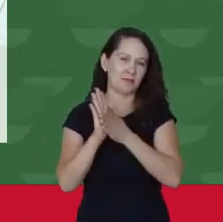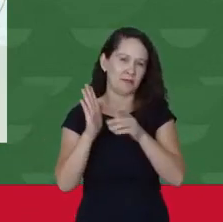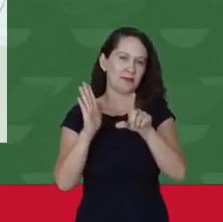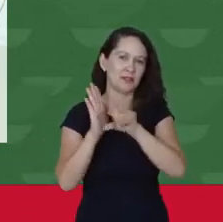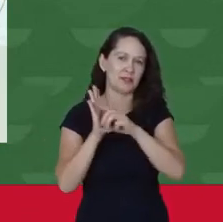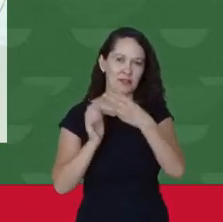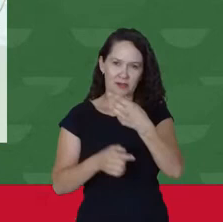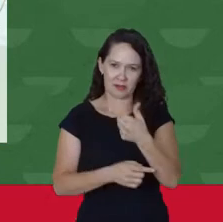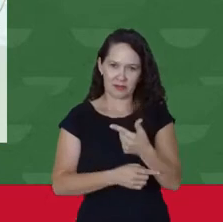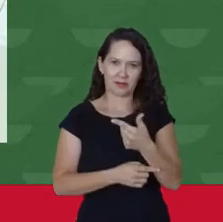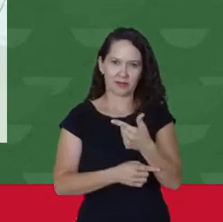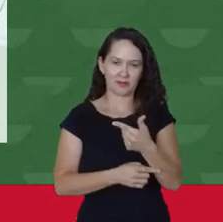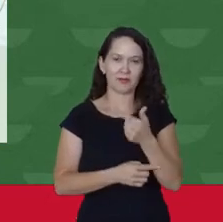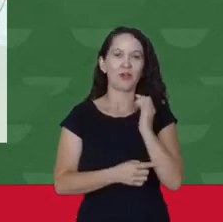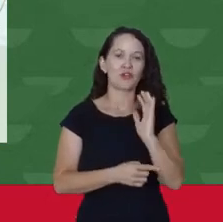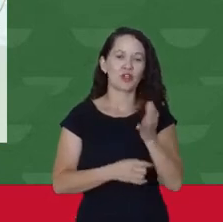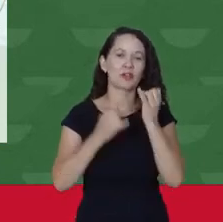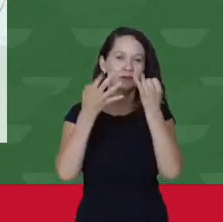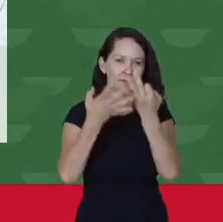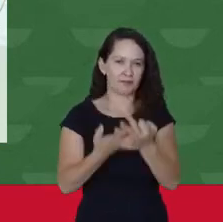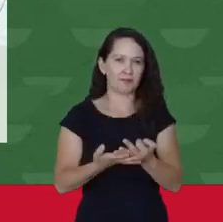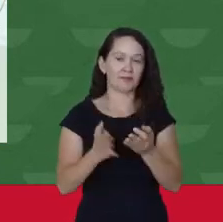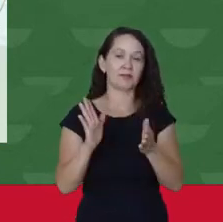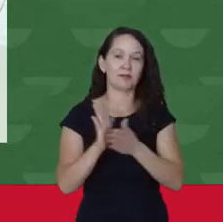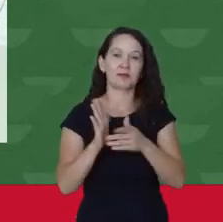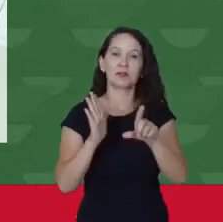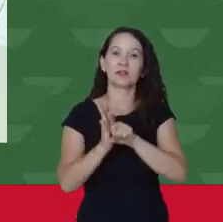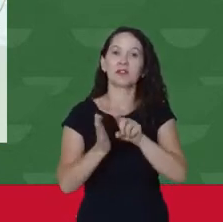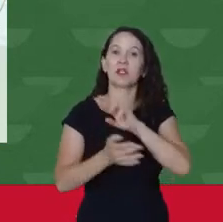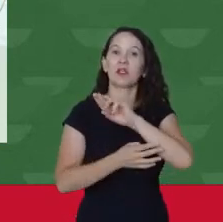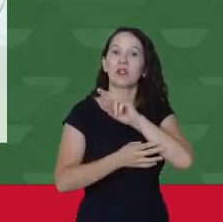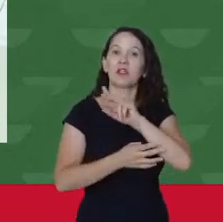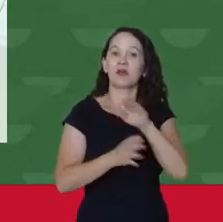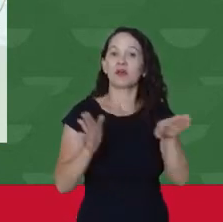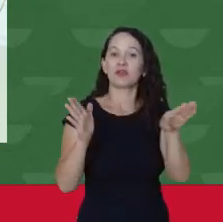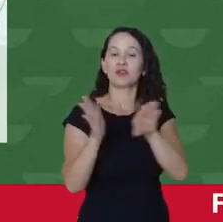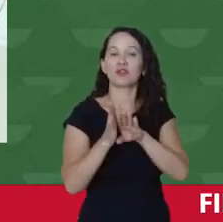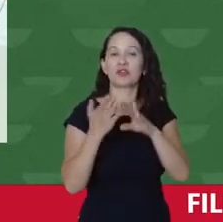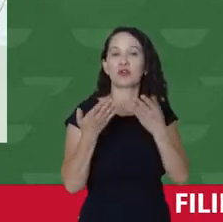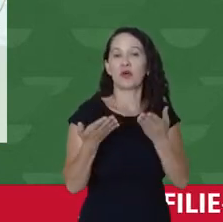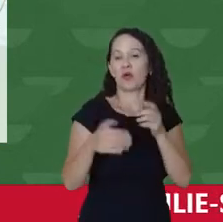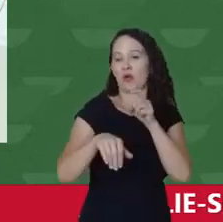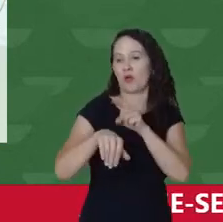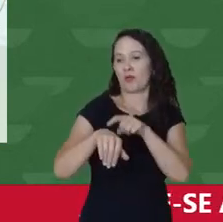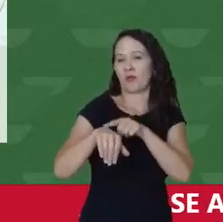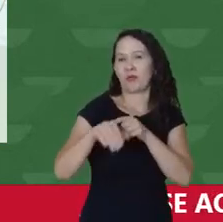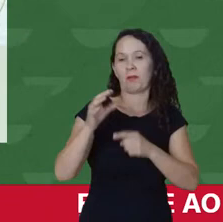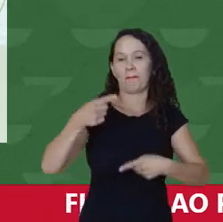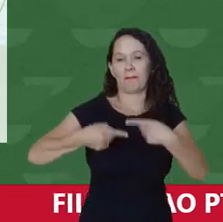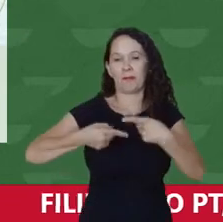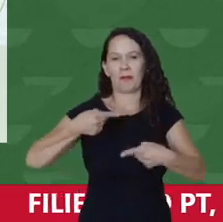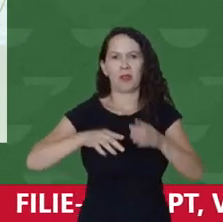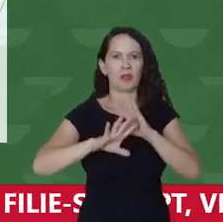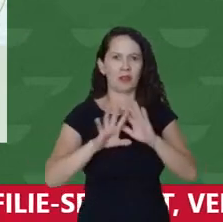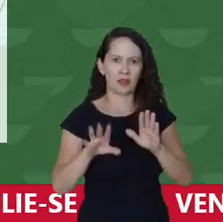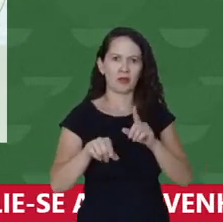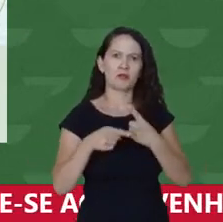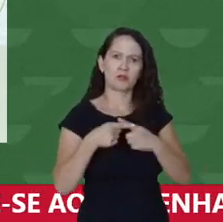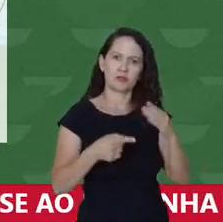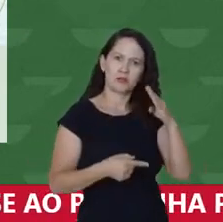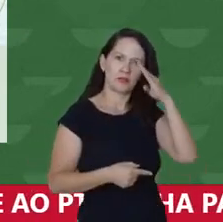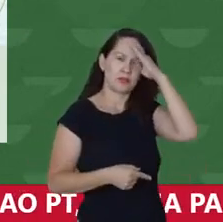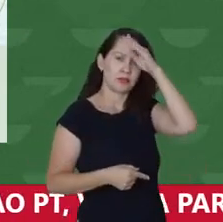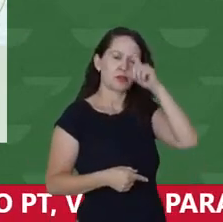PEC e, como já foi dito, né, é uma PEC que não vem... Não é o momento para se discutir, porque o